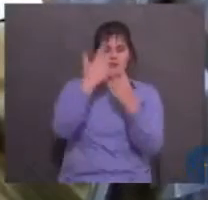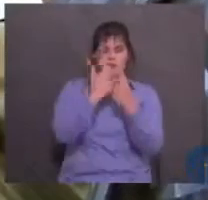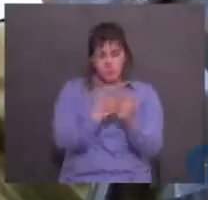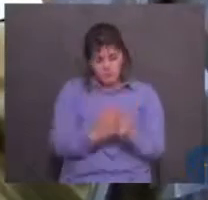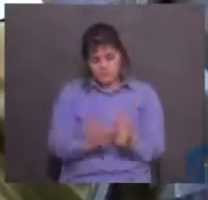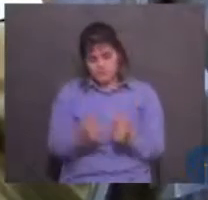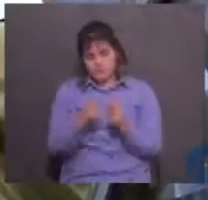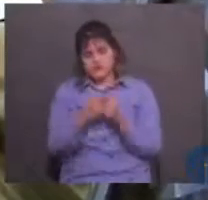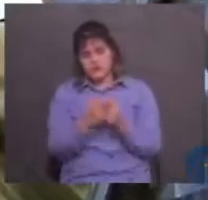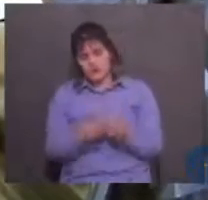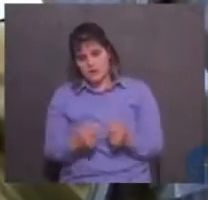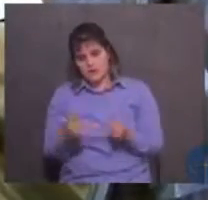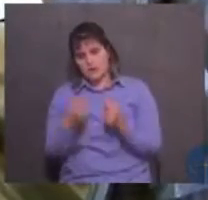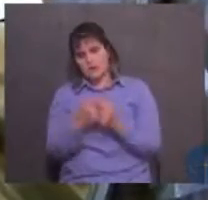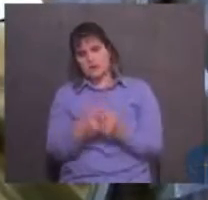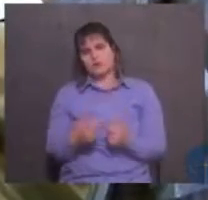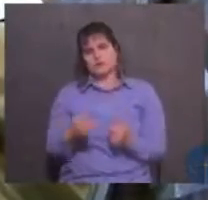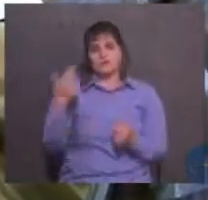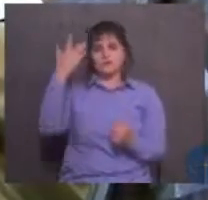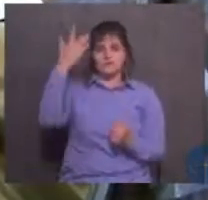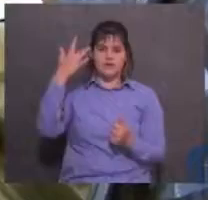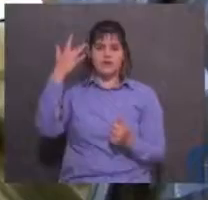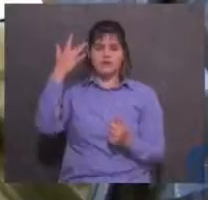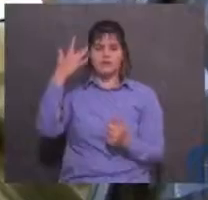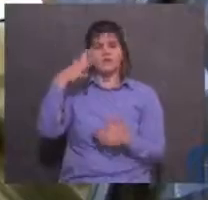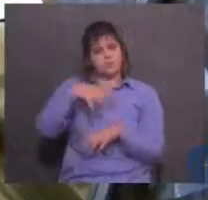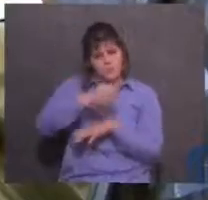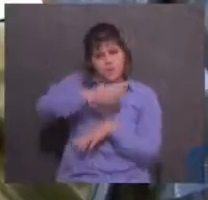Sacratissimi Rosari,